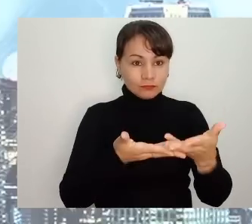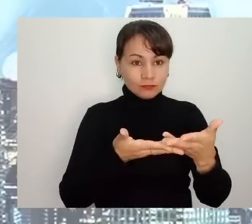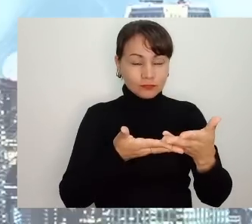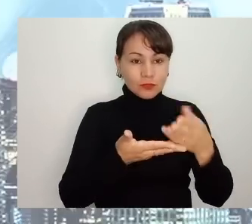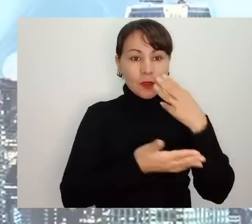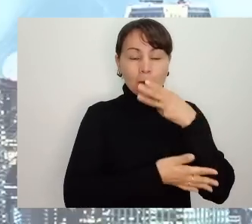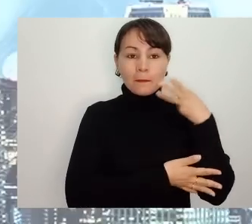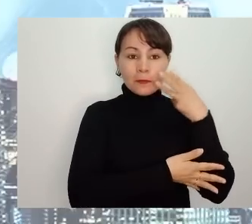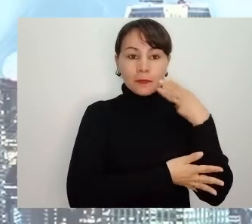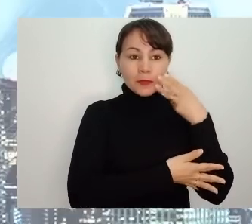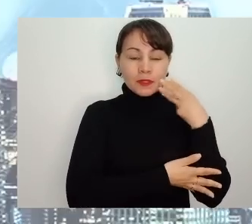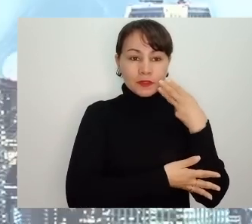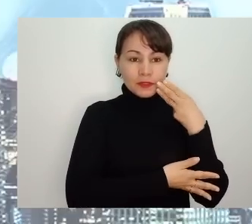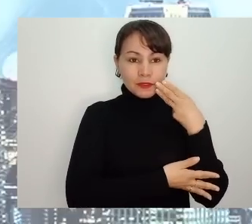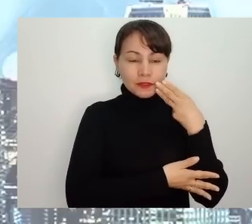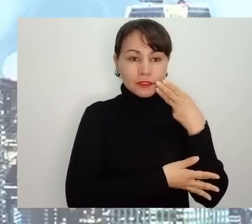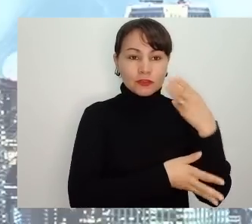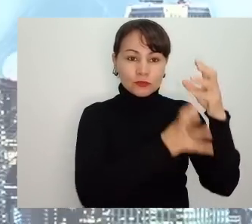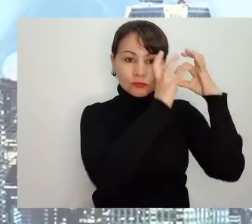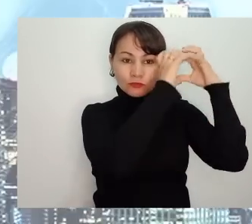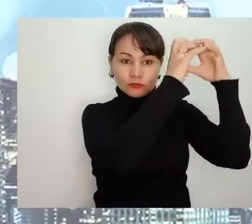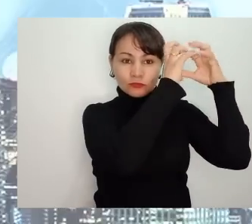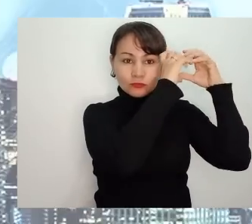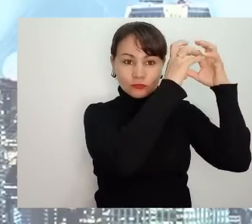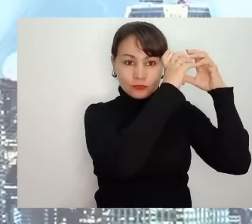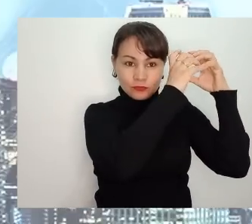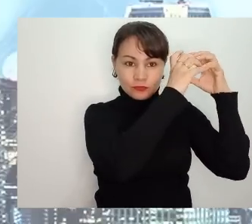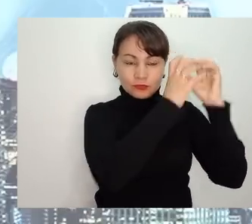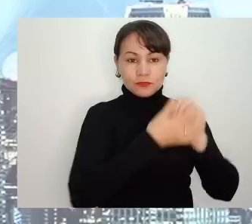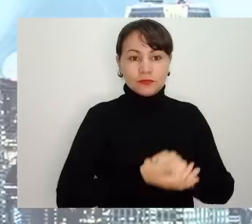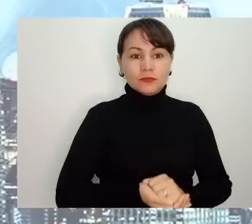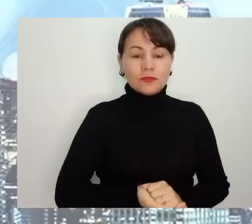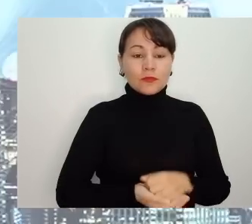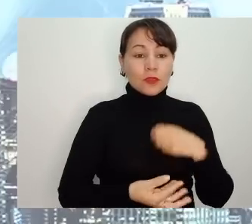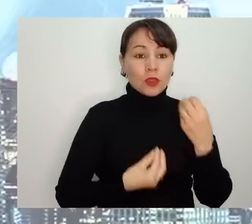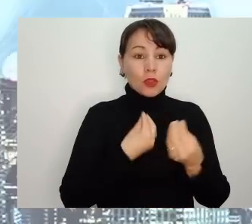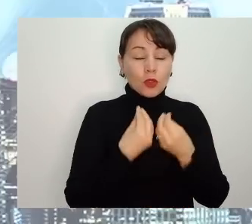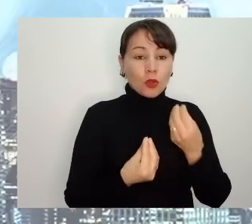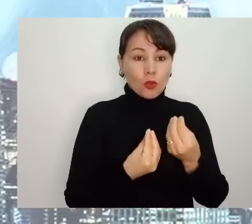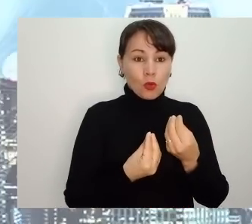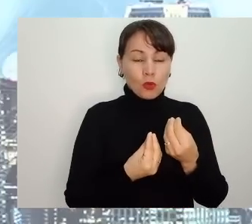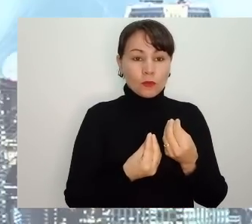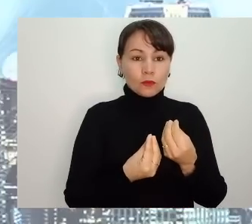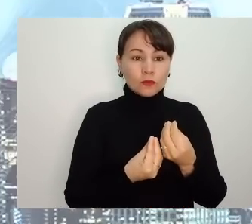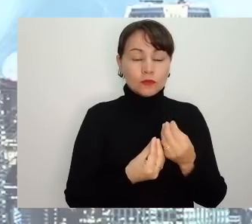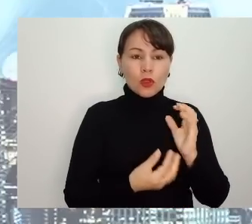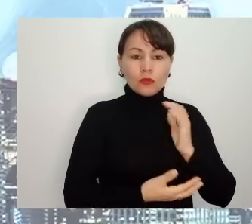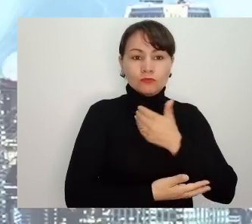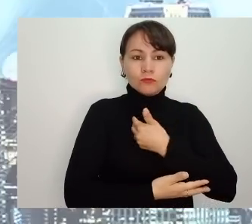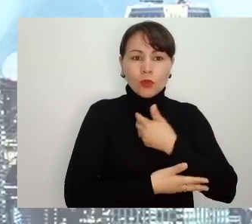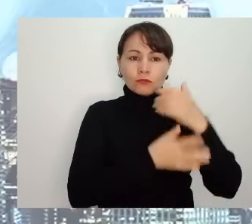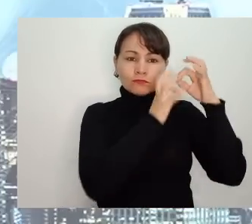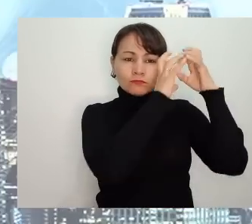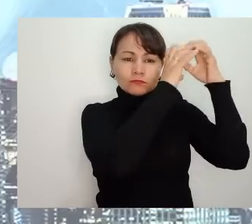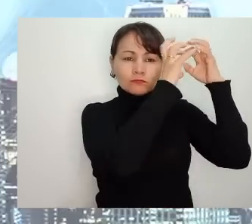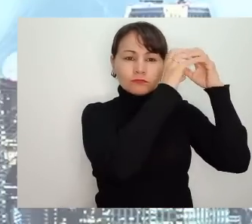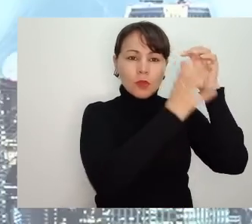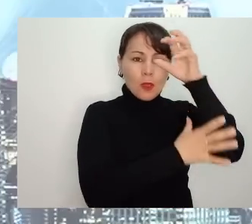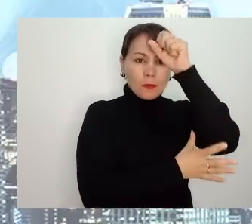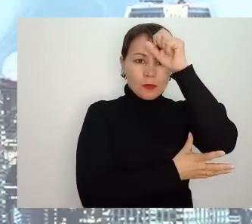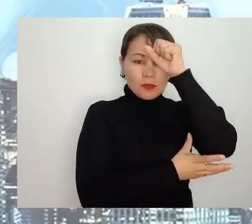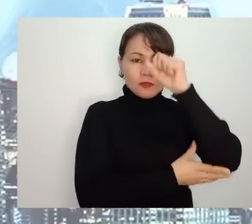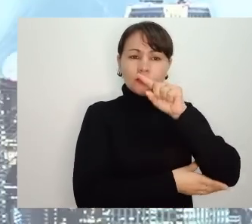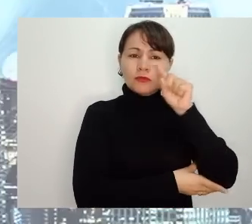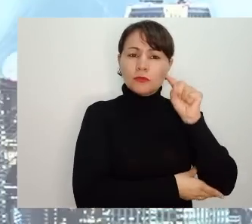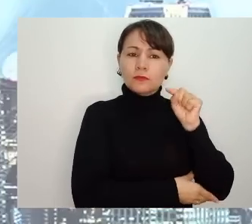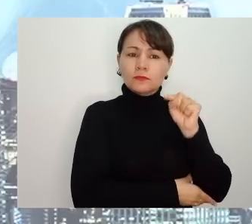vocês uma palestra sobre fundamentos das neurociências. Como que o nosso cérebro